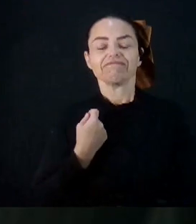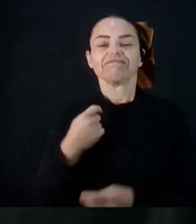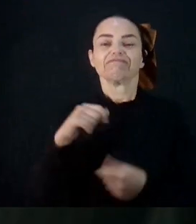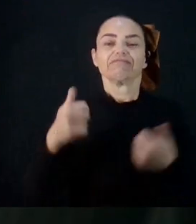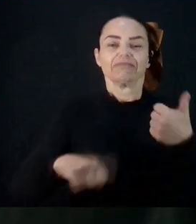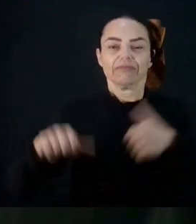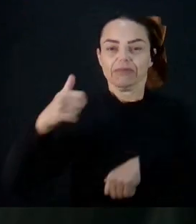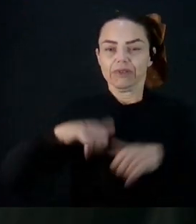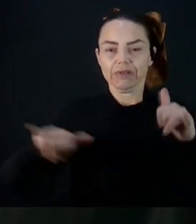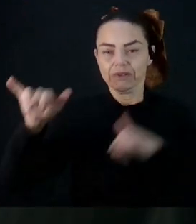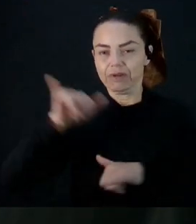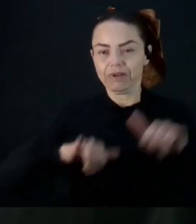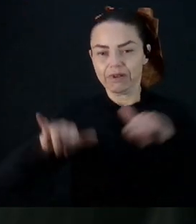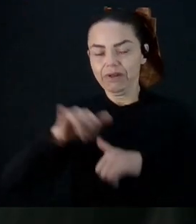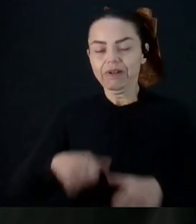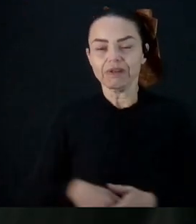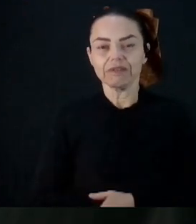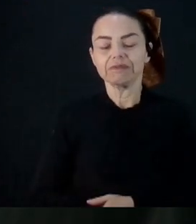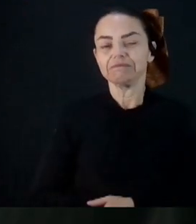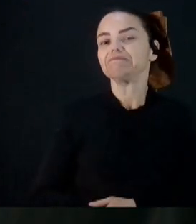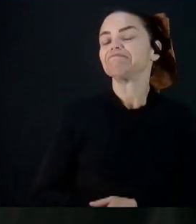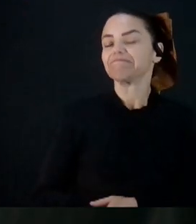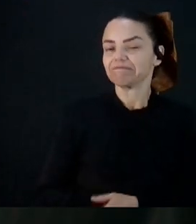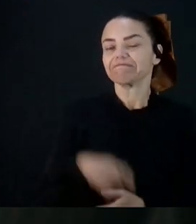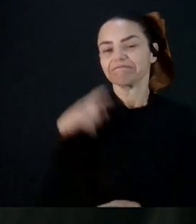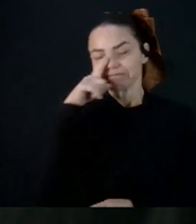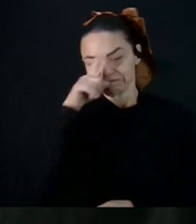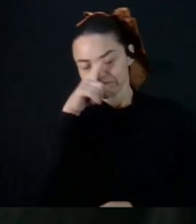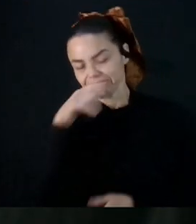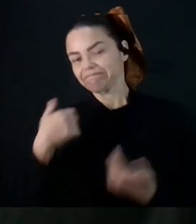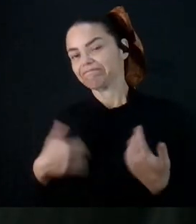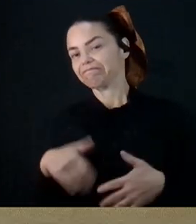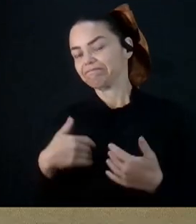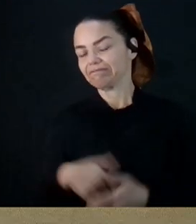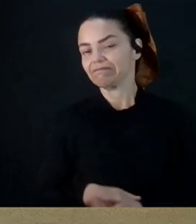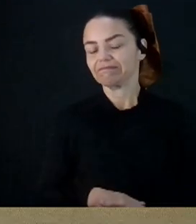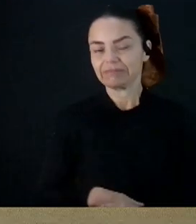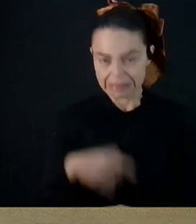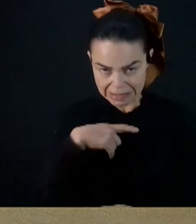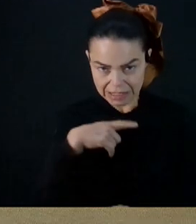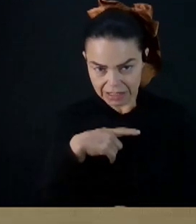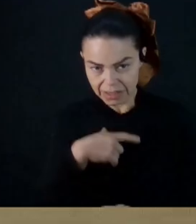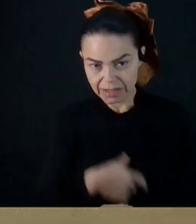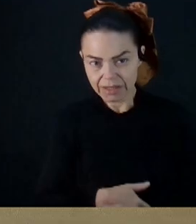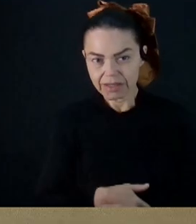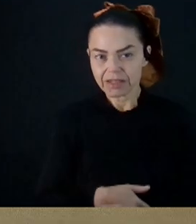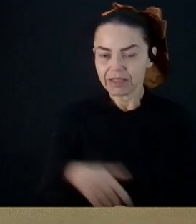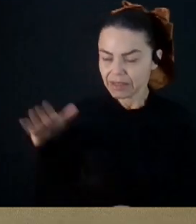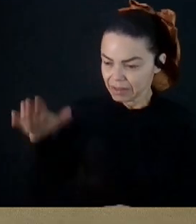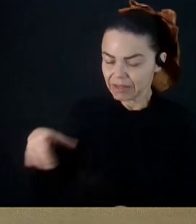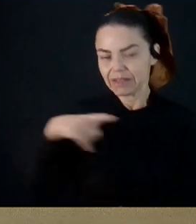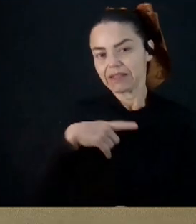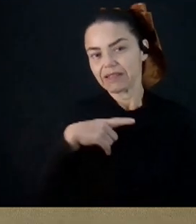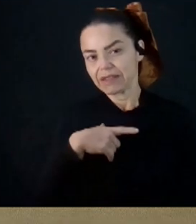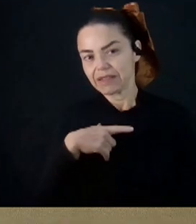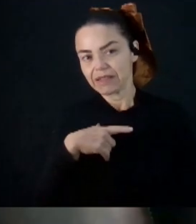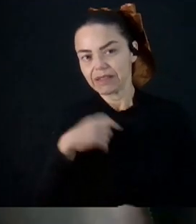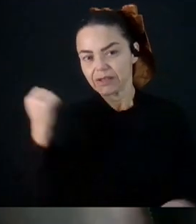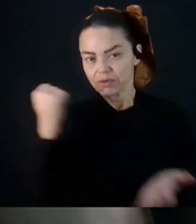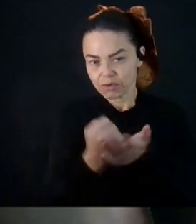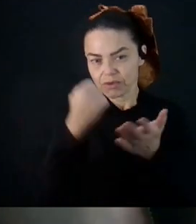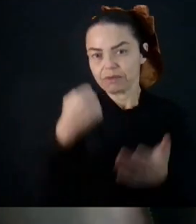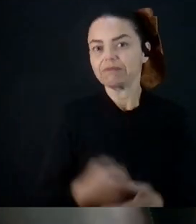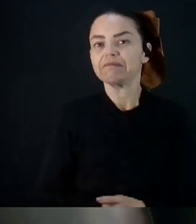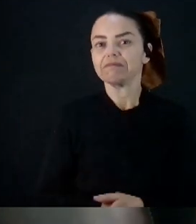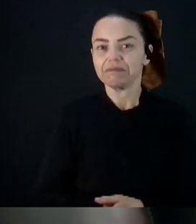Ah, entendi. Qual é o maior risco? Olha... Então, para criança precisa ter uma certificação, que é